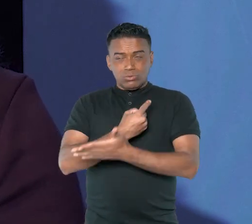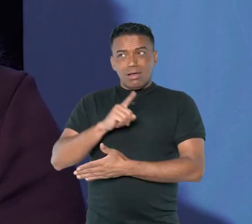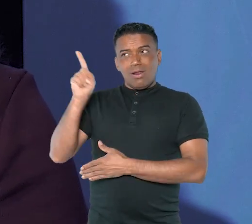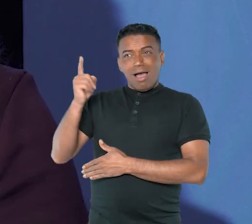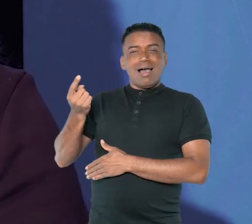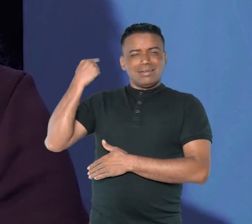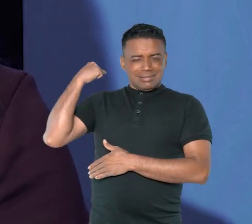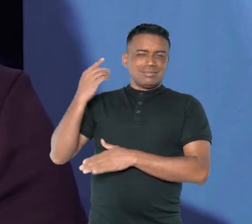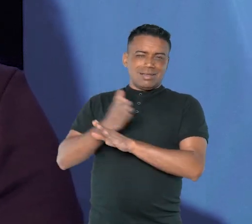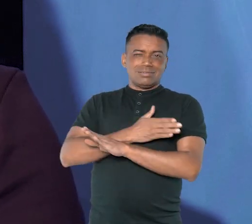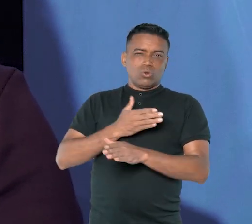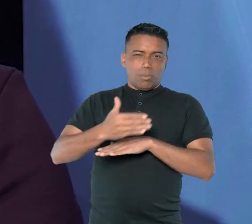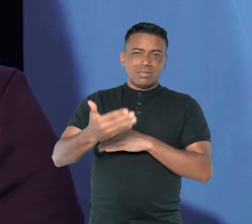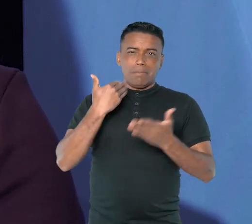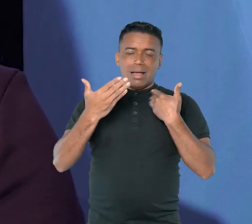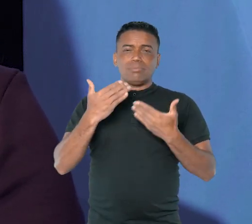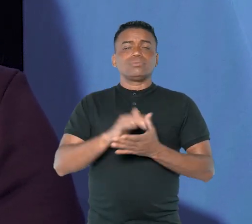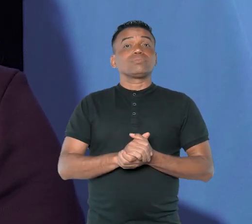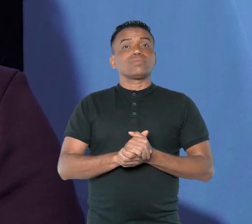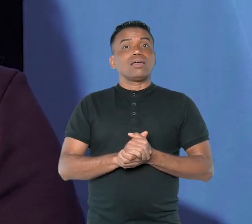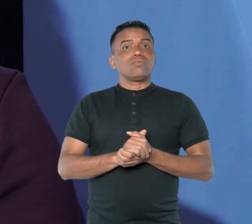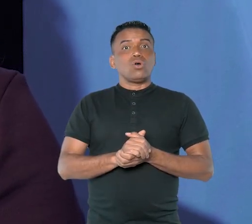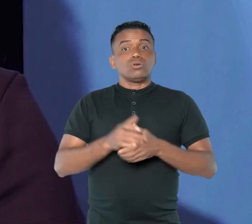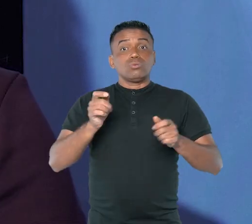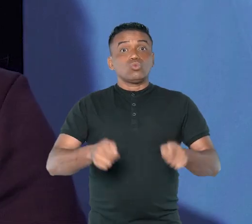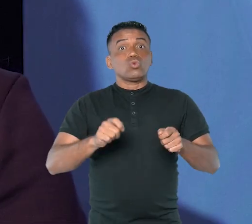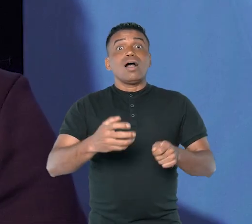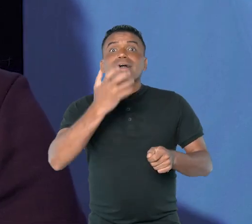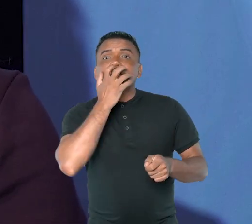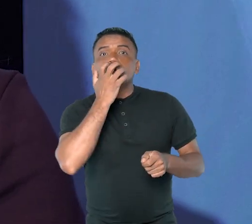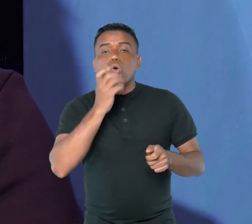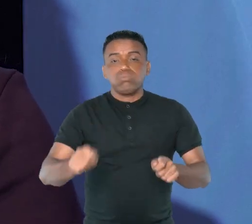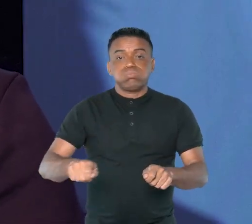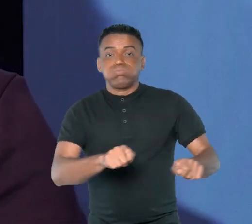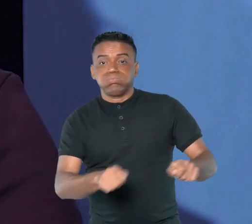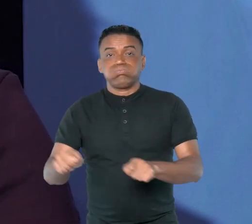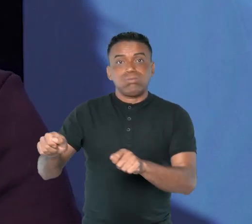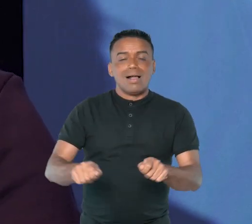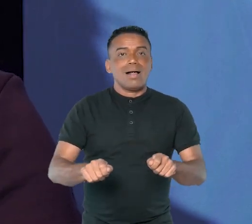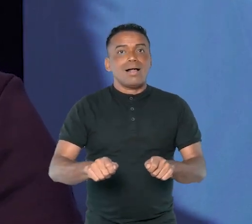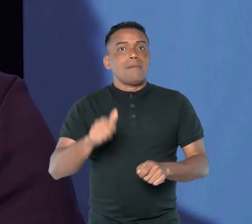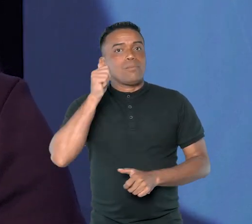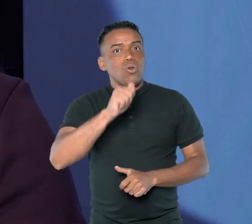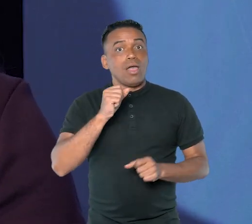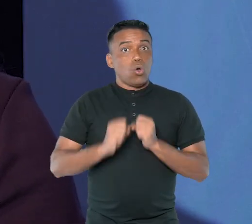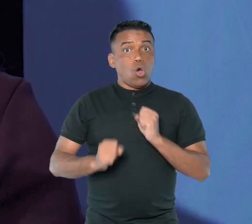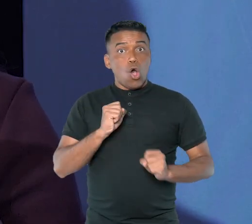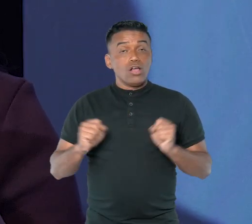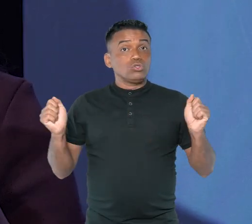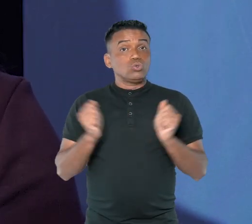camarim, que foi andar com huskies, né? Que chama Mulher que Corre com os Huskies, né? O